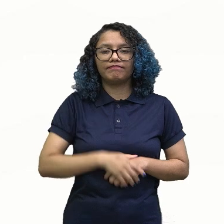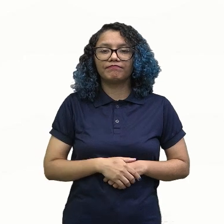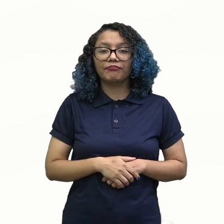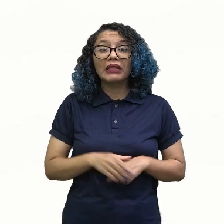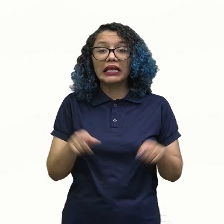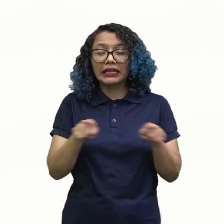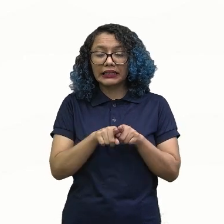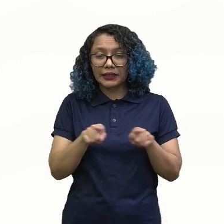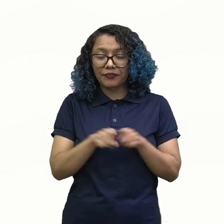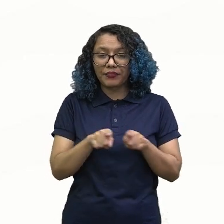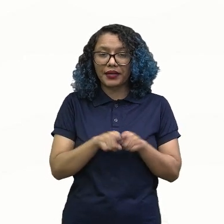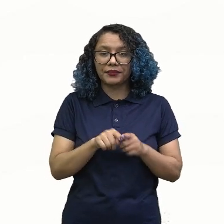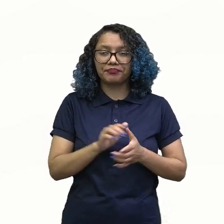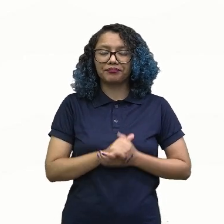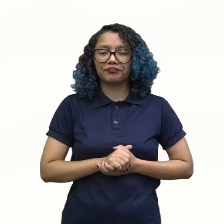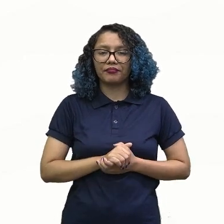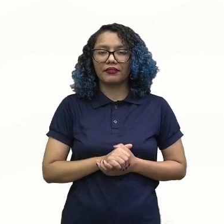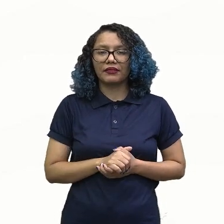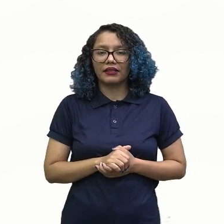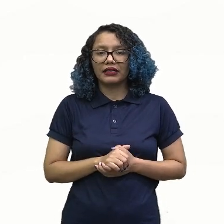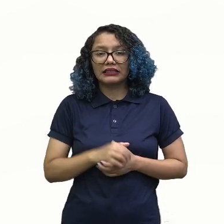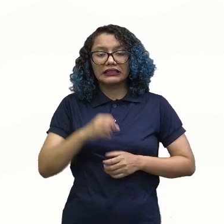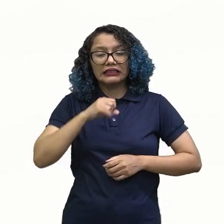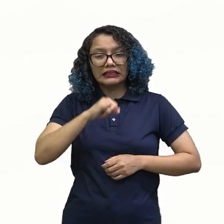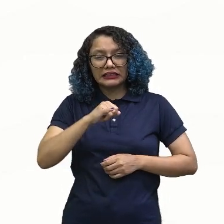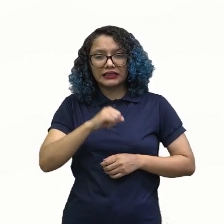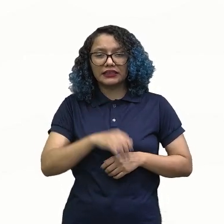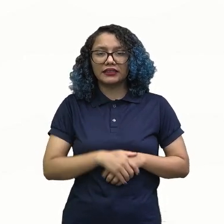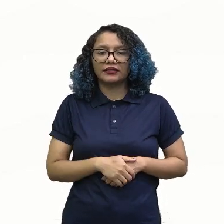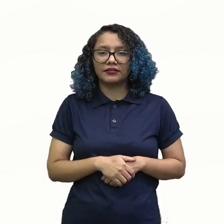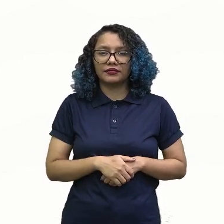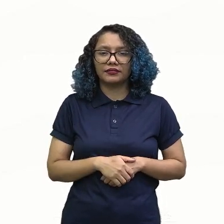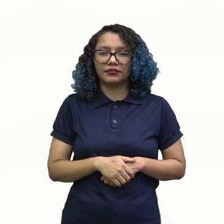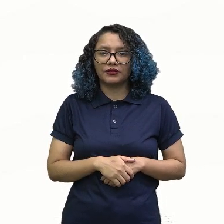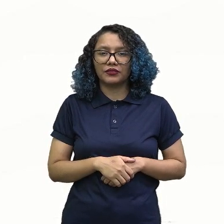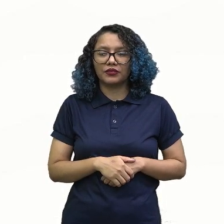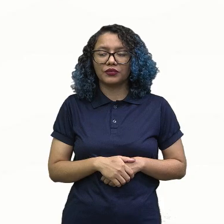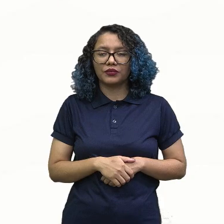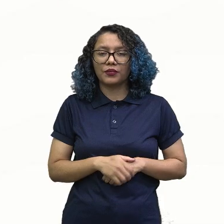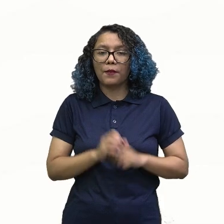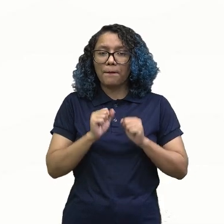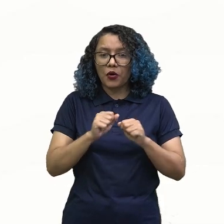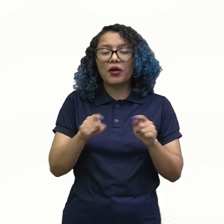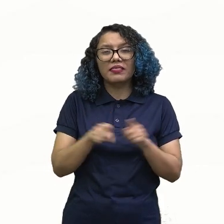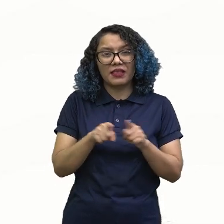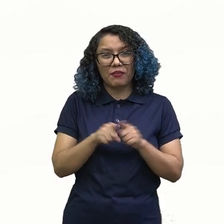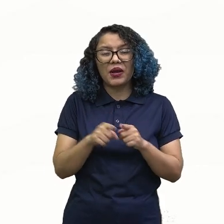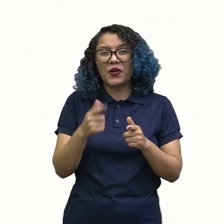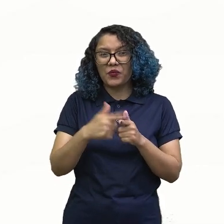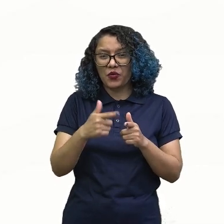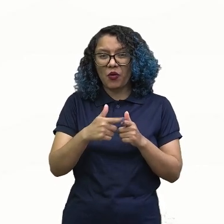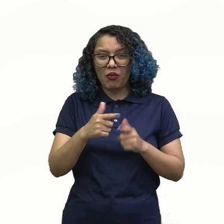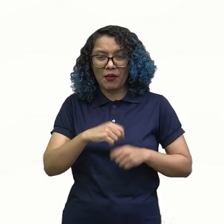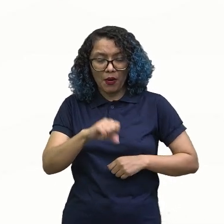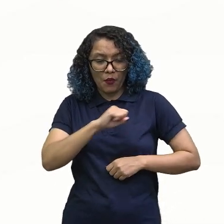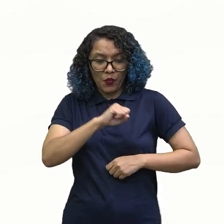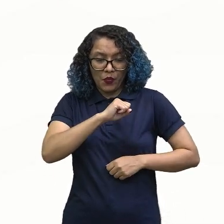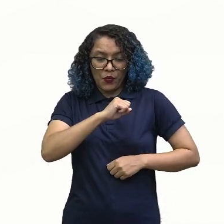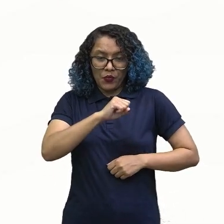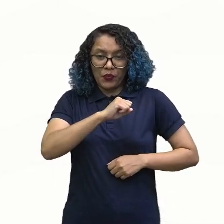que quanto maior eu tenho a fibrilação ventricular, que pode ser fatal, e por